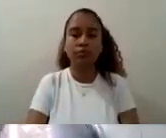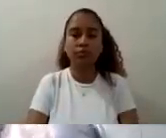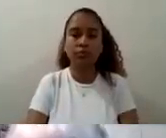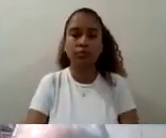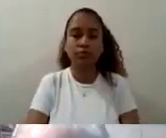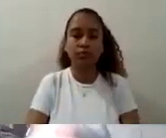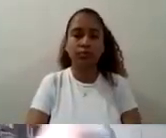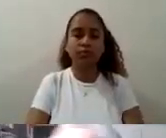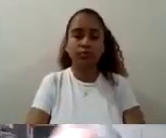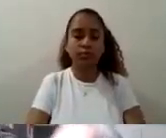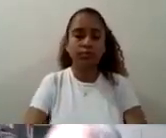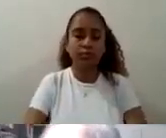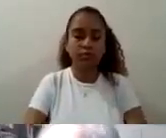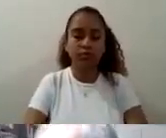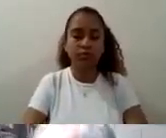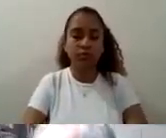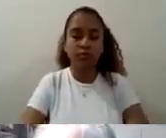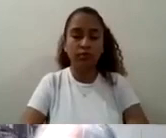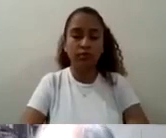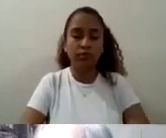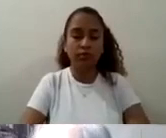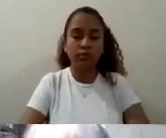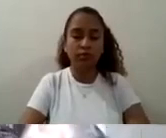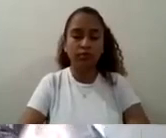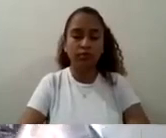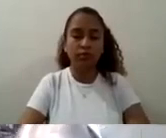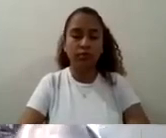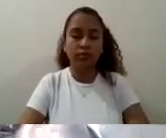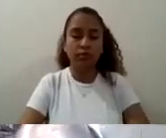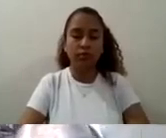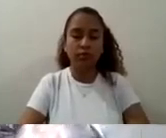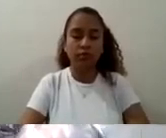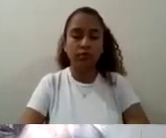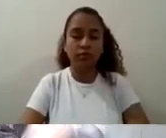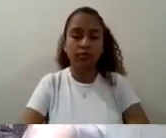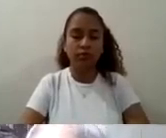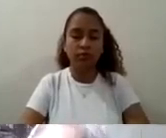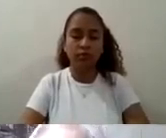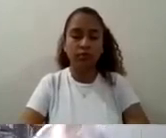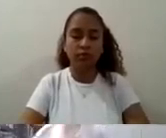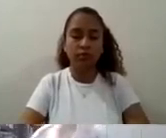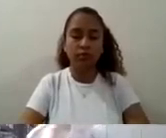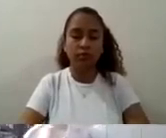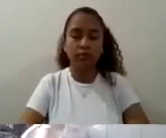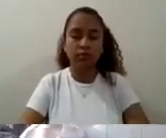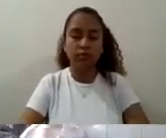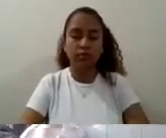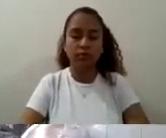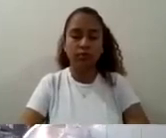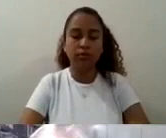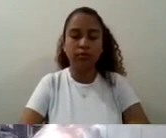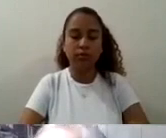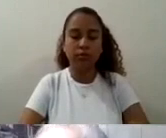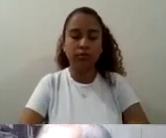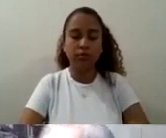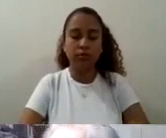dessa causa. A gente apresenta uma sugestão, mas não é uma sugestão fechada. E aí o que a gente vai querer